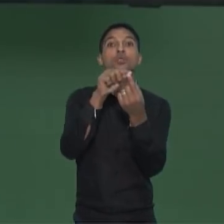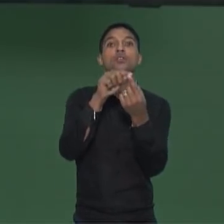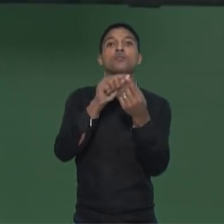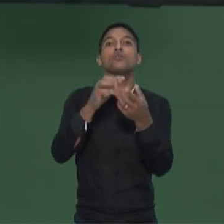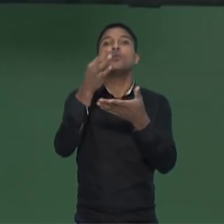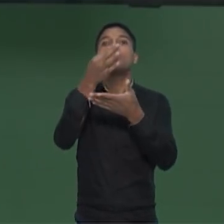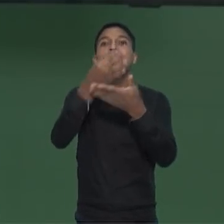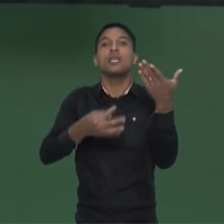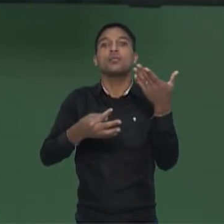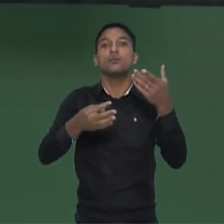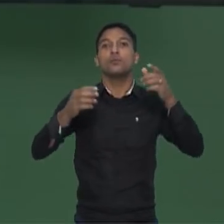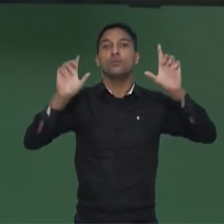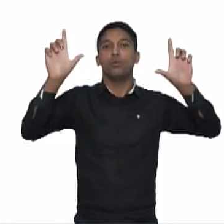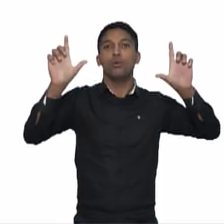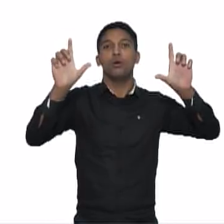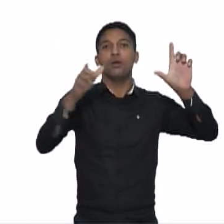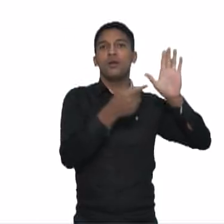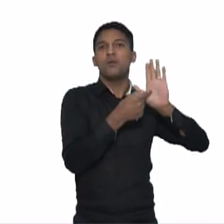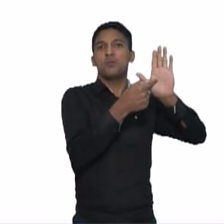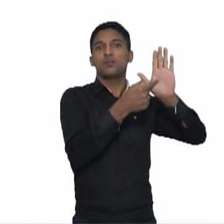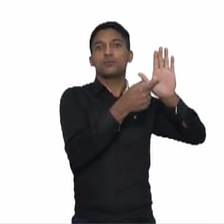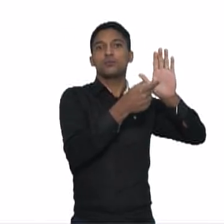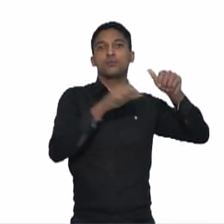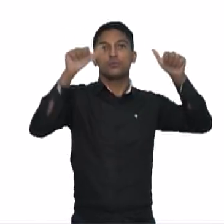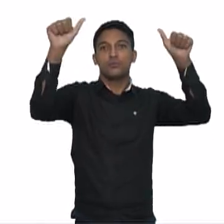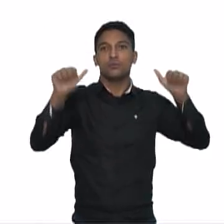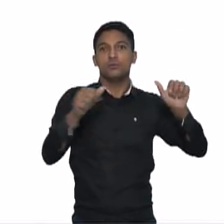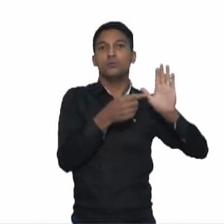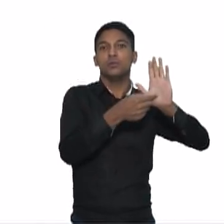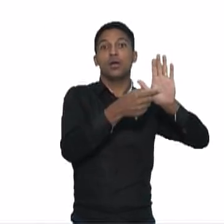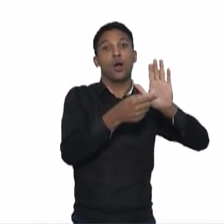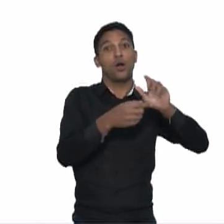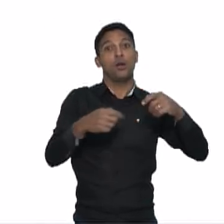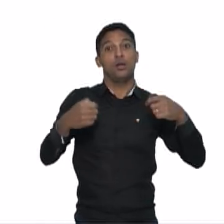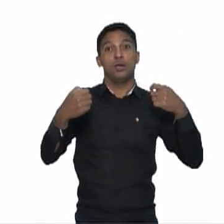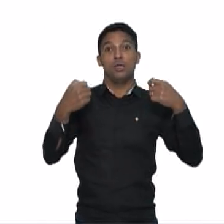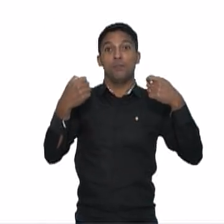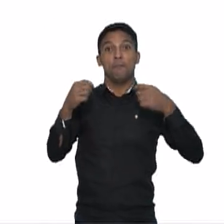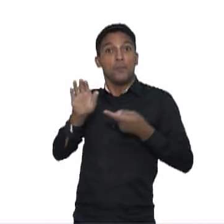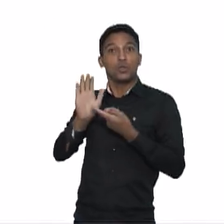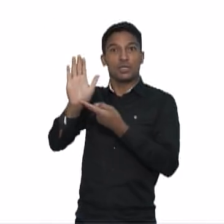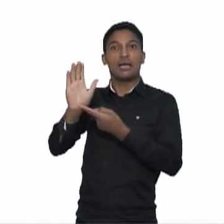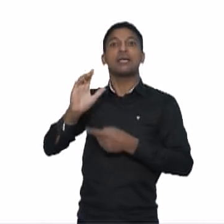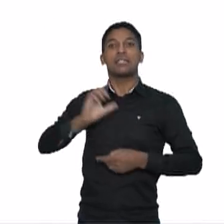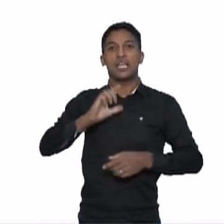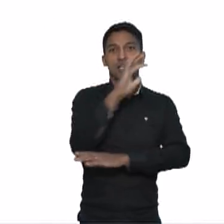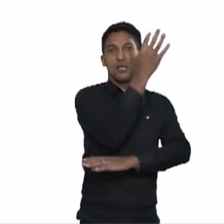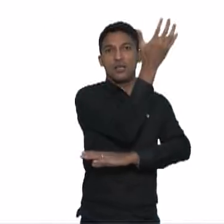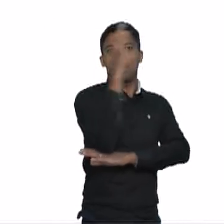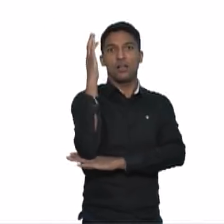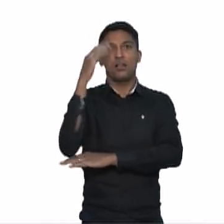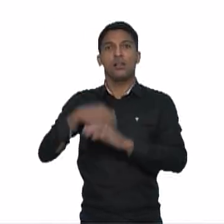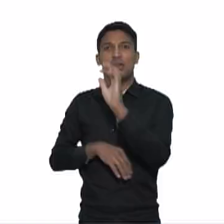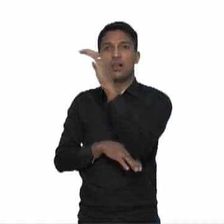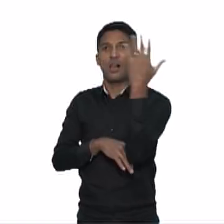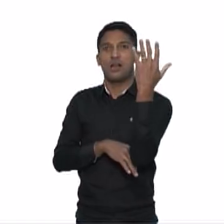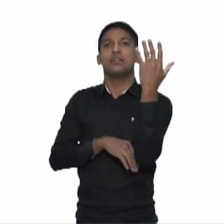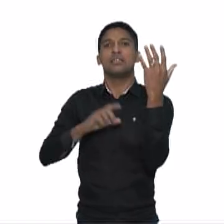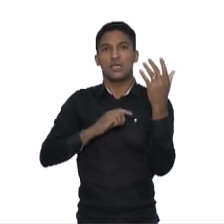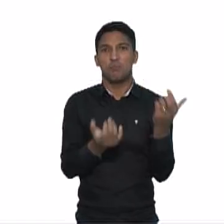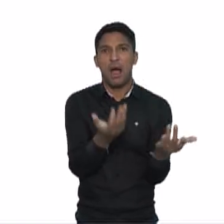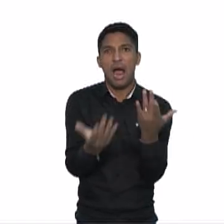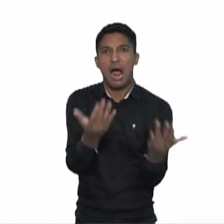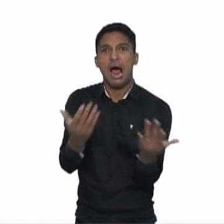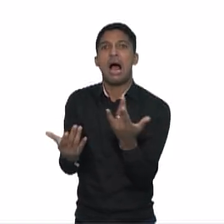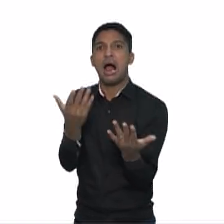A finalidade é evidenciar os incêndios florestais. Além disso, ressaltar a importância da preservação